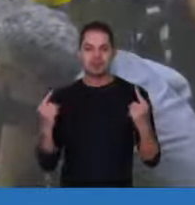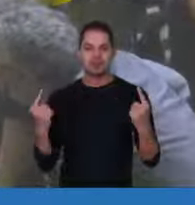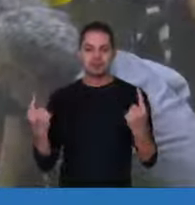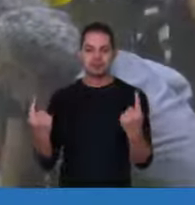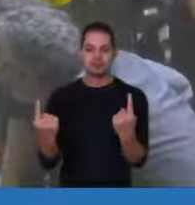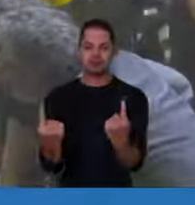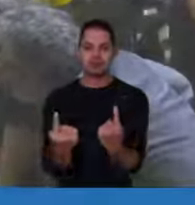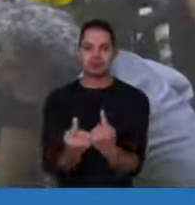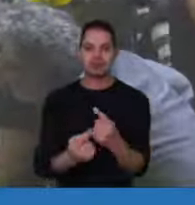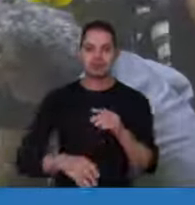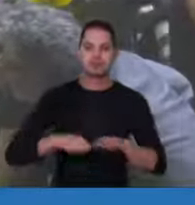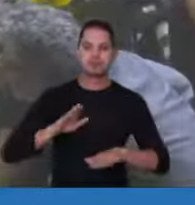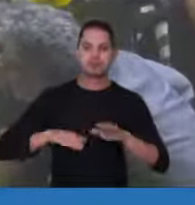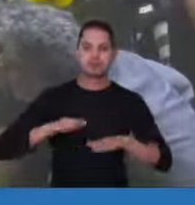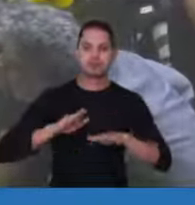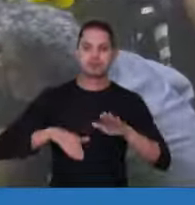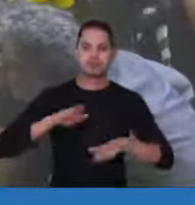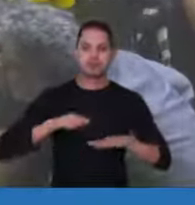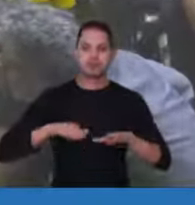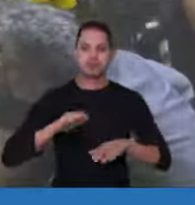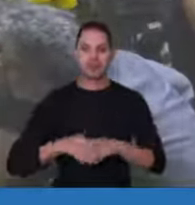convidou. Uma roda de